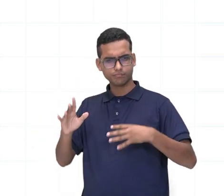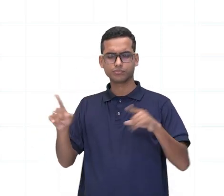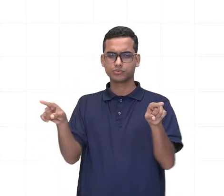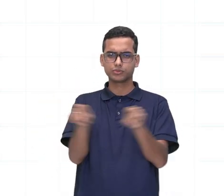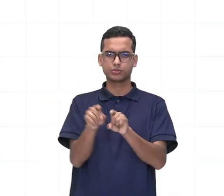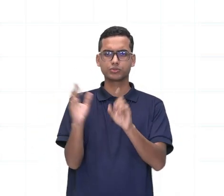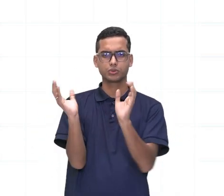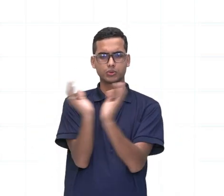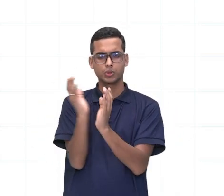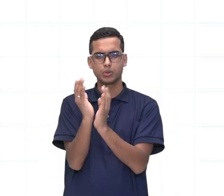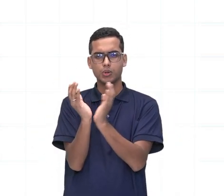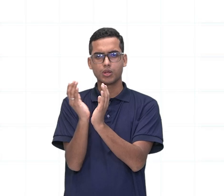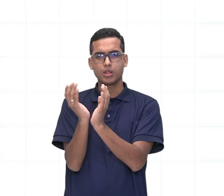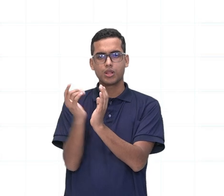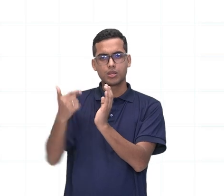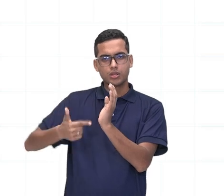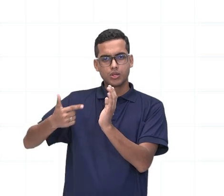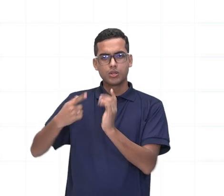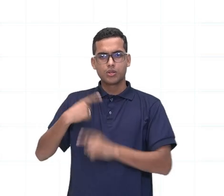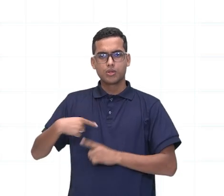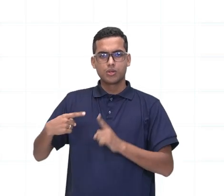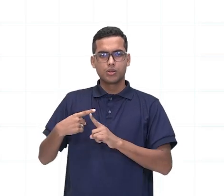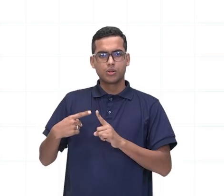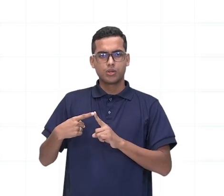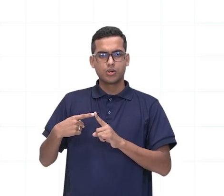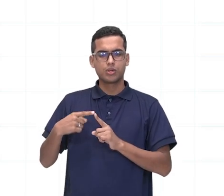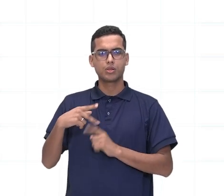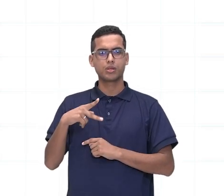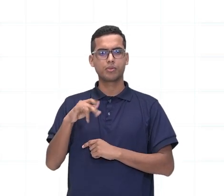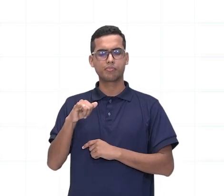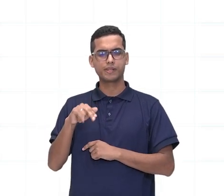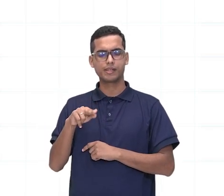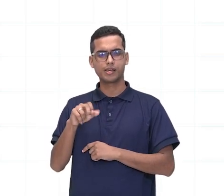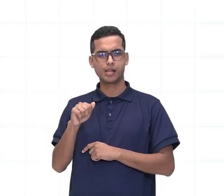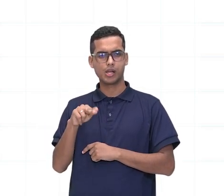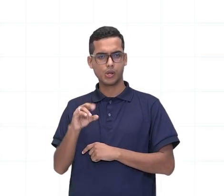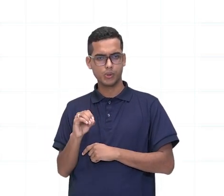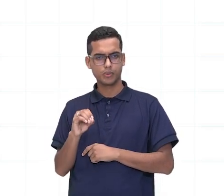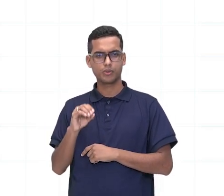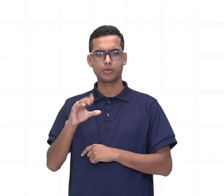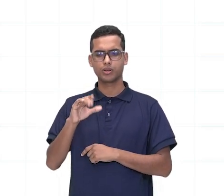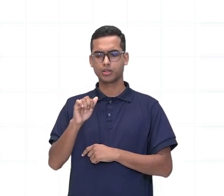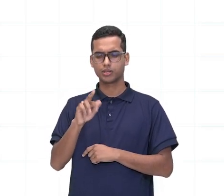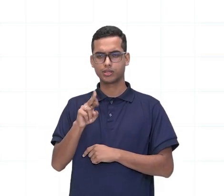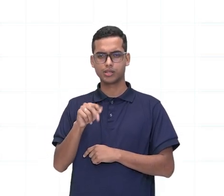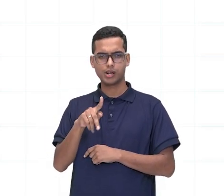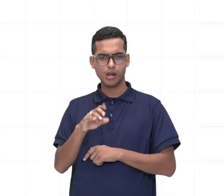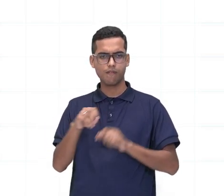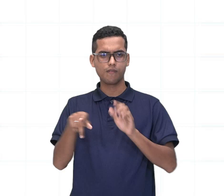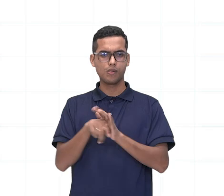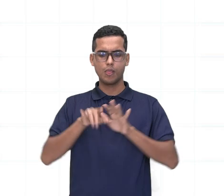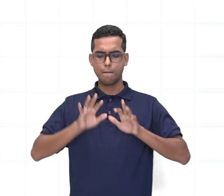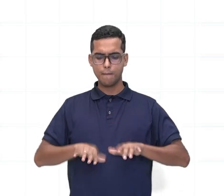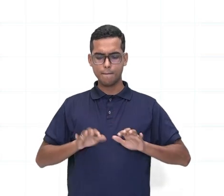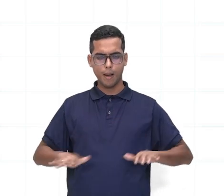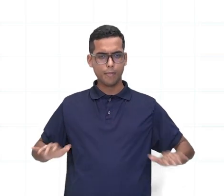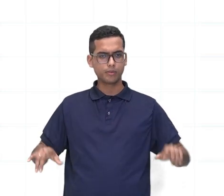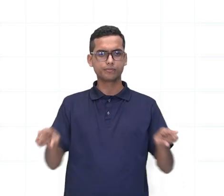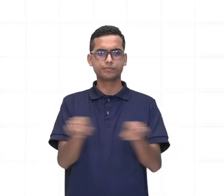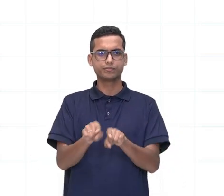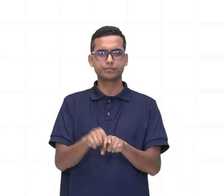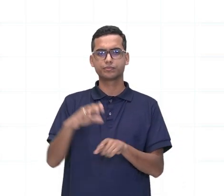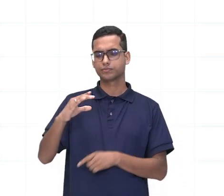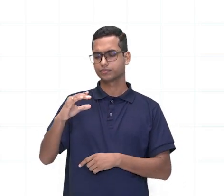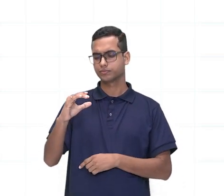subgrupos, simples, piano e cravo, em que existe uma corda para cada nota, e os